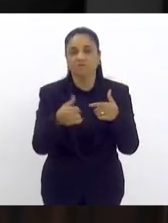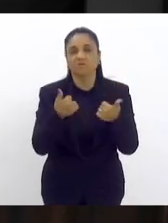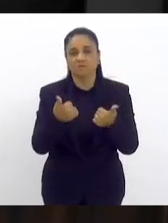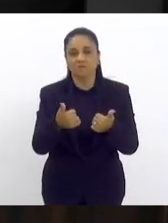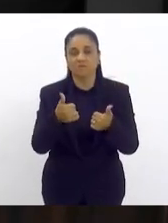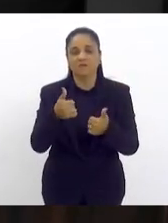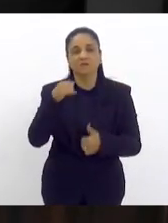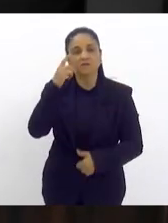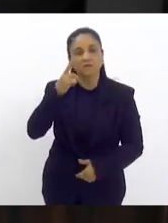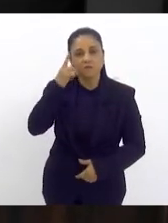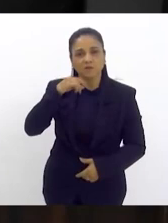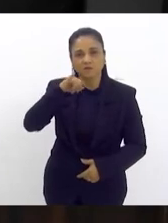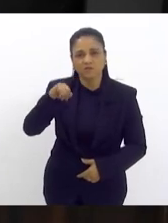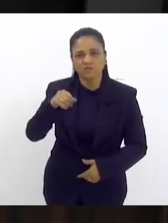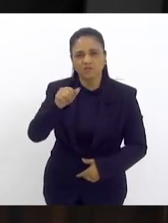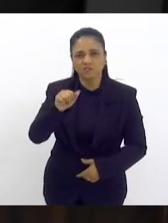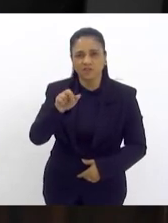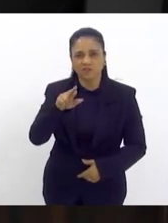Oliveira